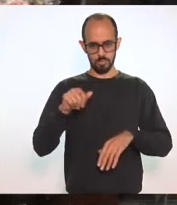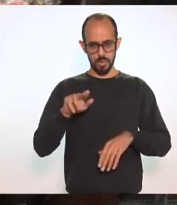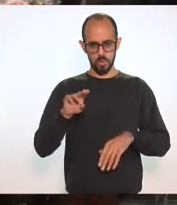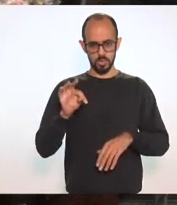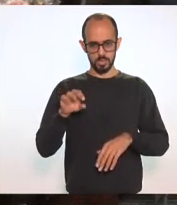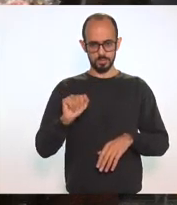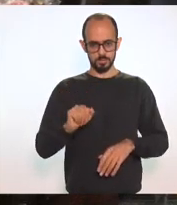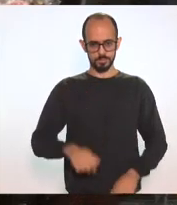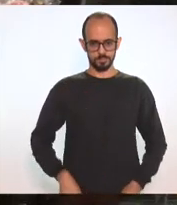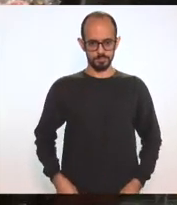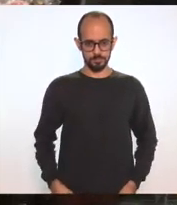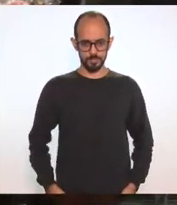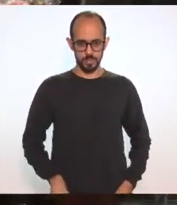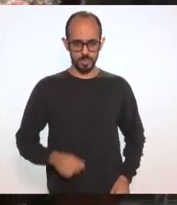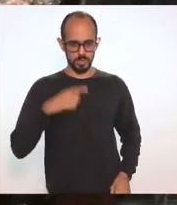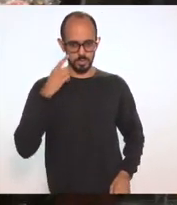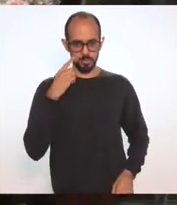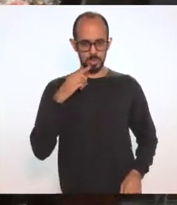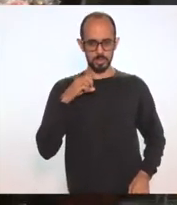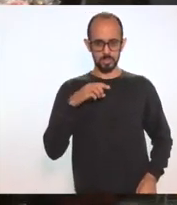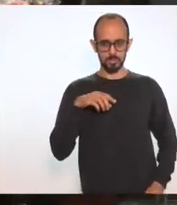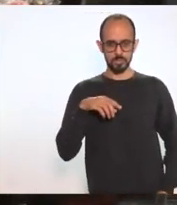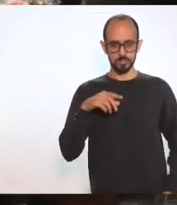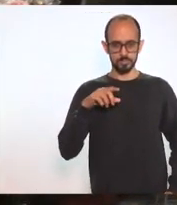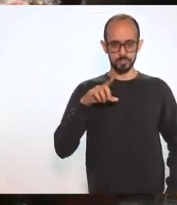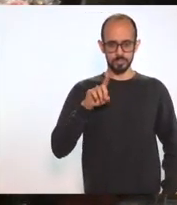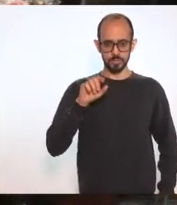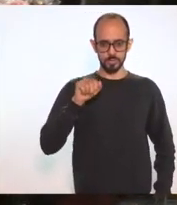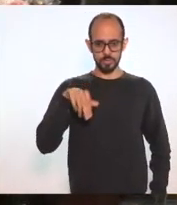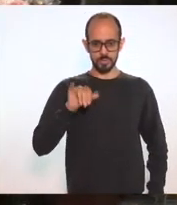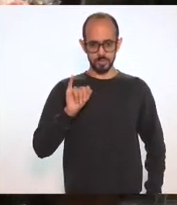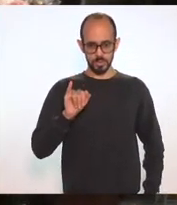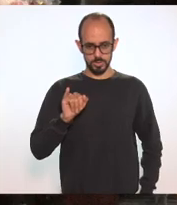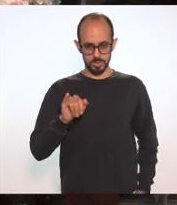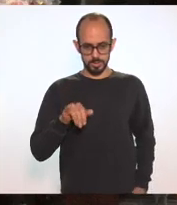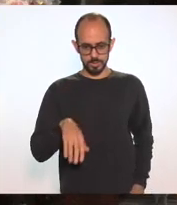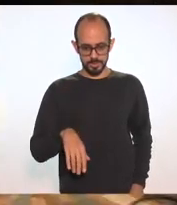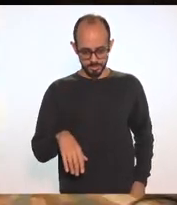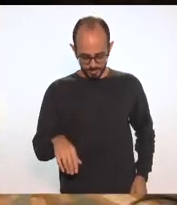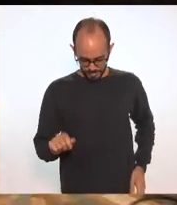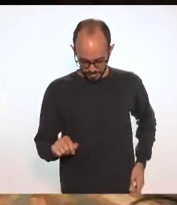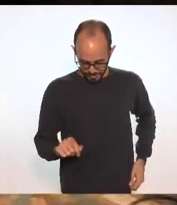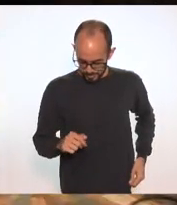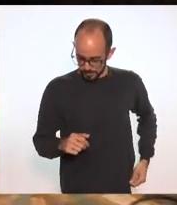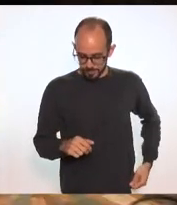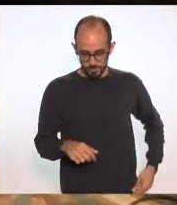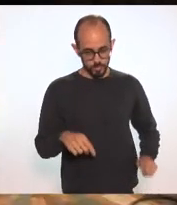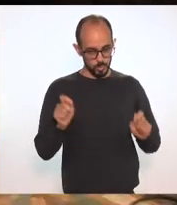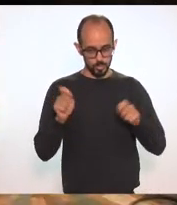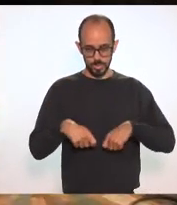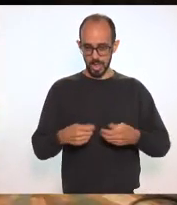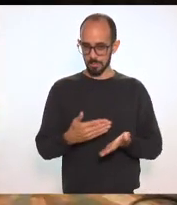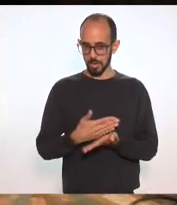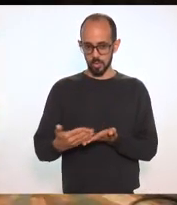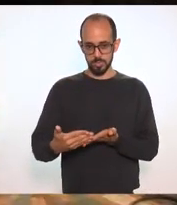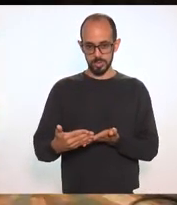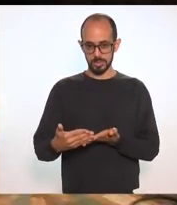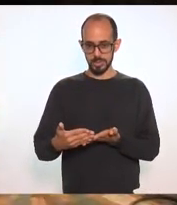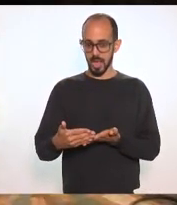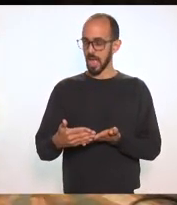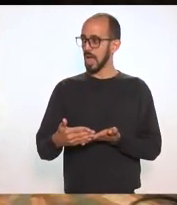ordem. Deputada Mônica. Não, Dani. Com deputada Dani, perdão. Não podia começar essa declaração de voto sem a